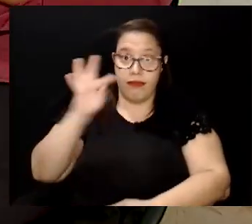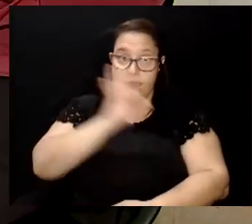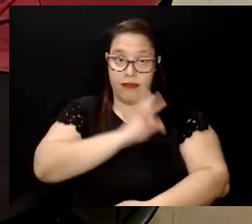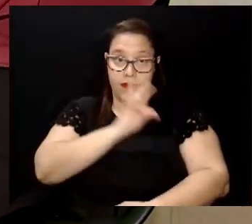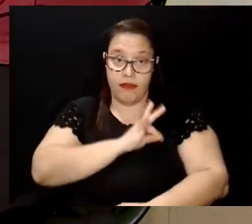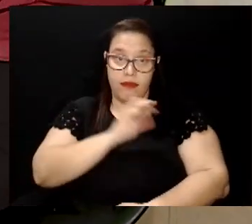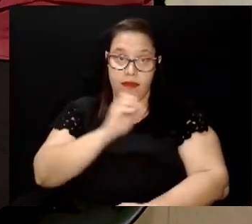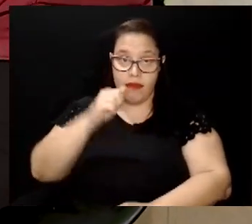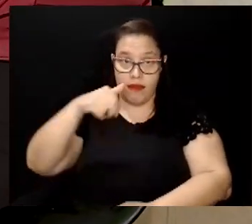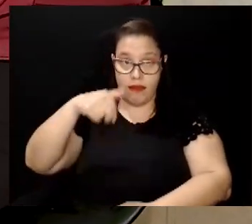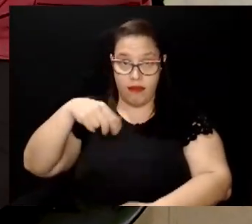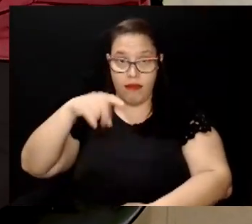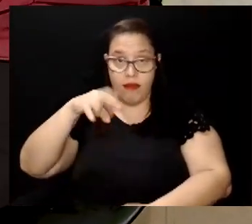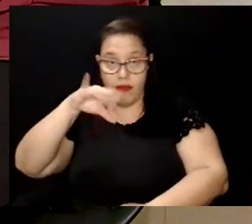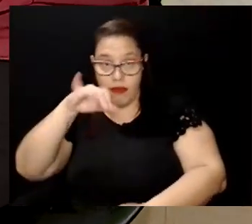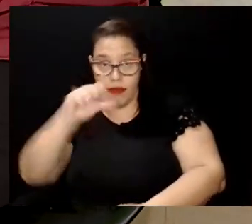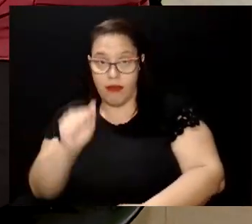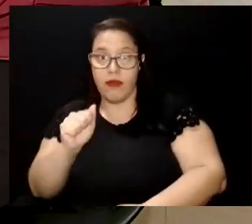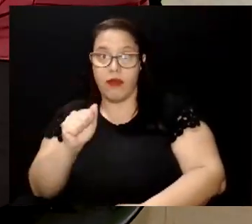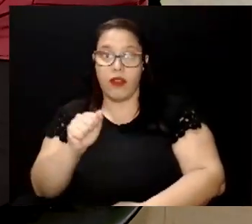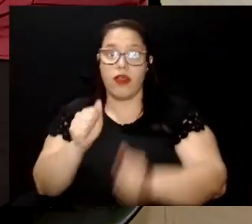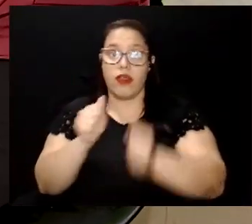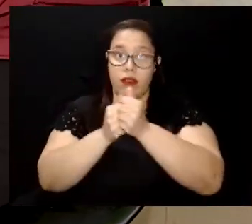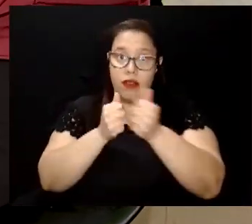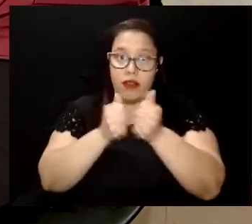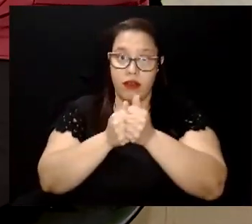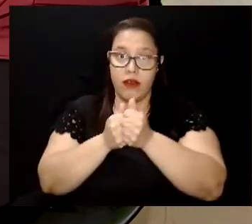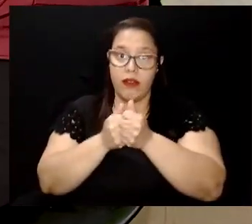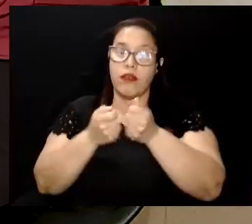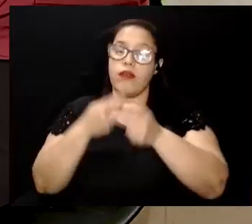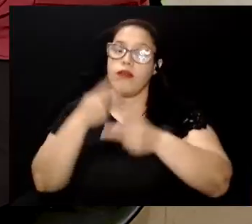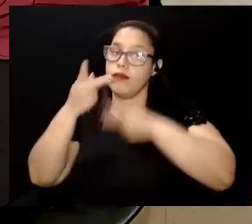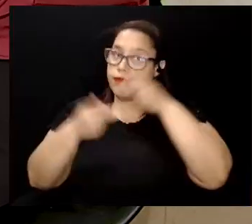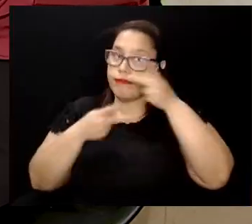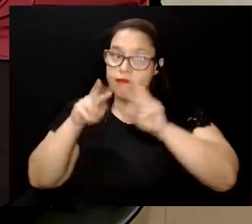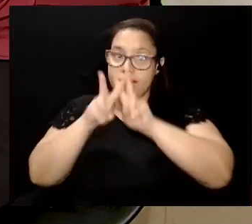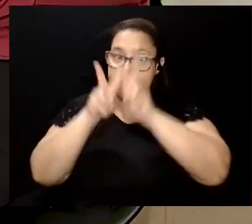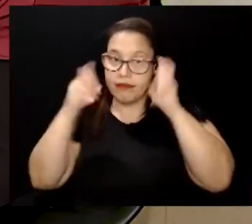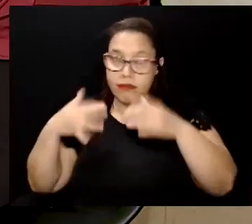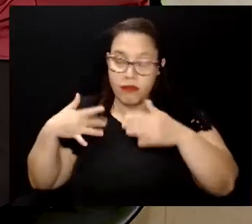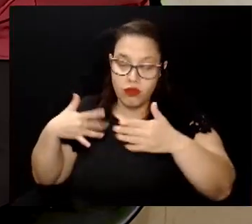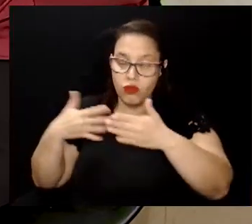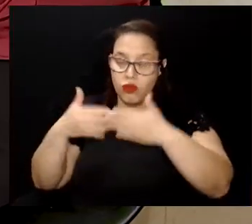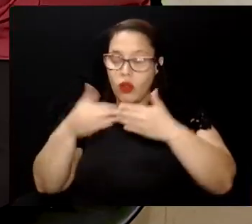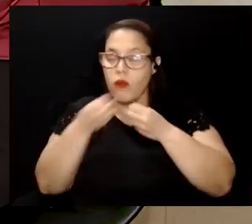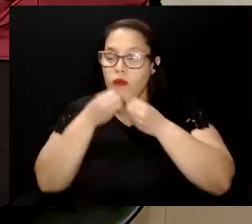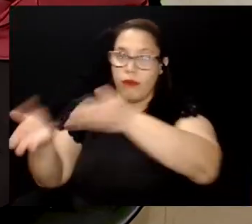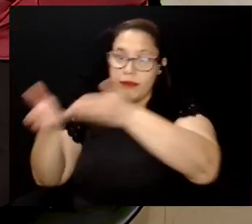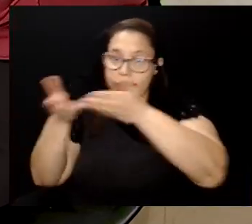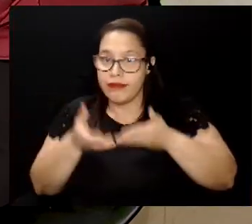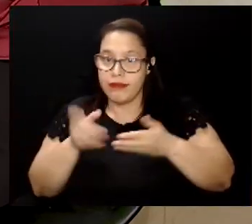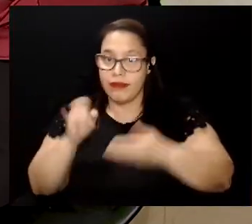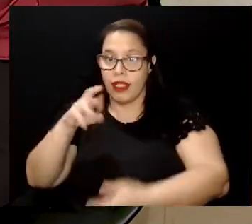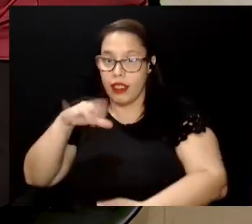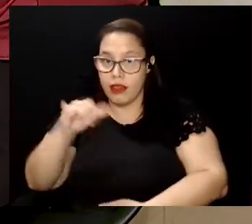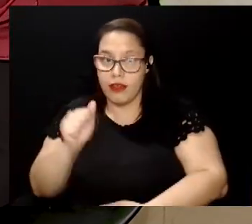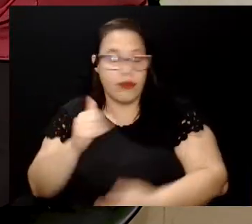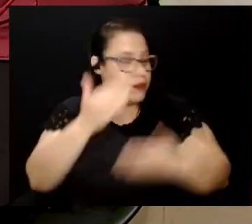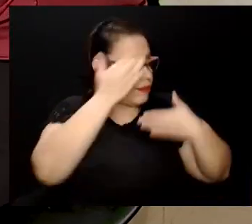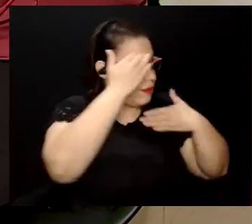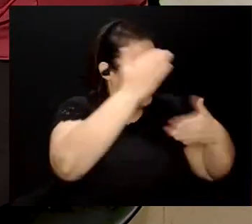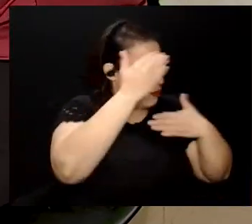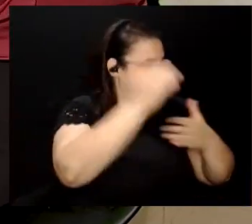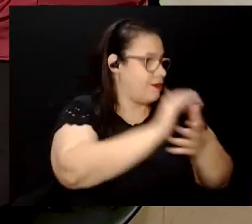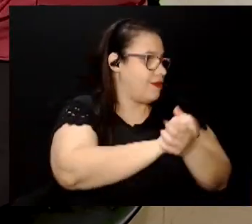meu lado e vai contar um pouquinho da trajetória. Seja muito bem-vinda, Andréa. Muito obrigada pelo convite de